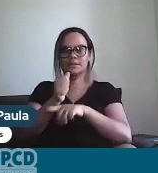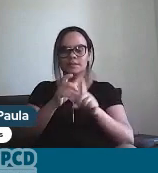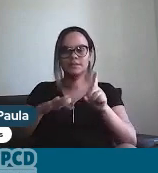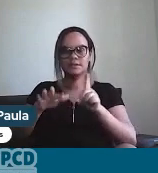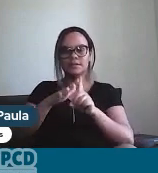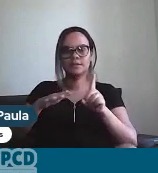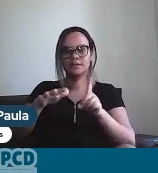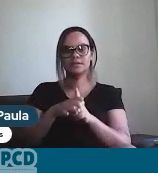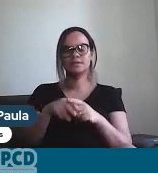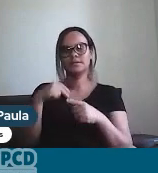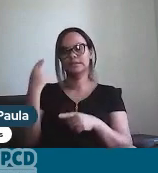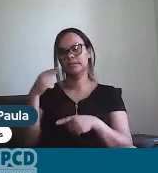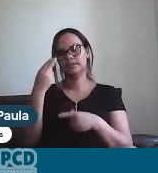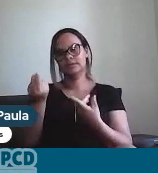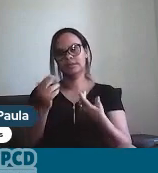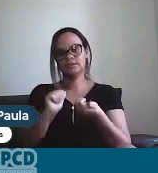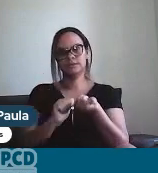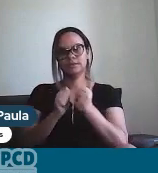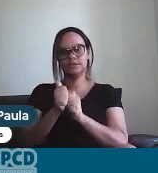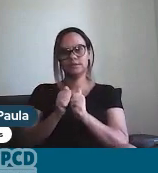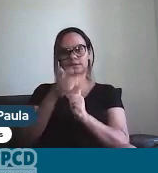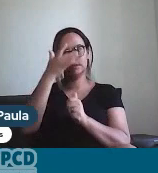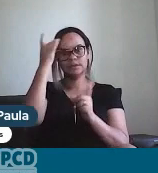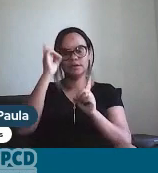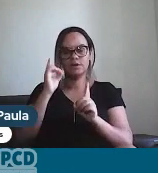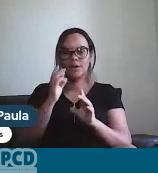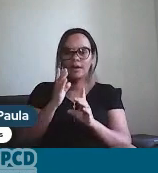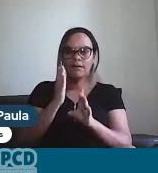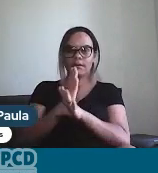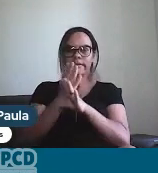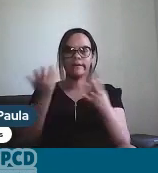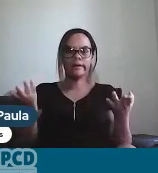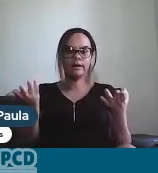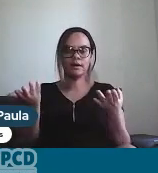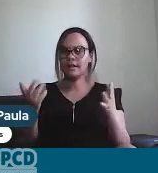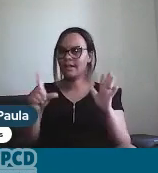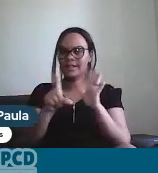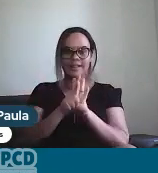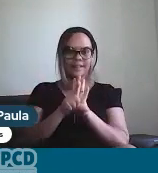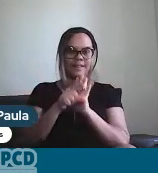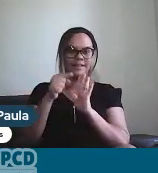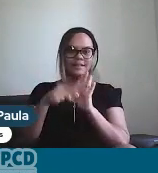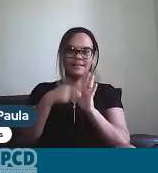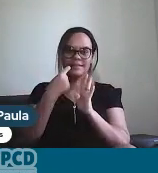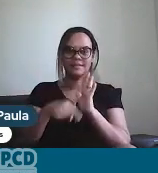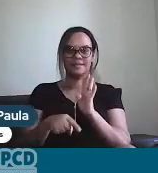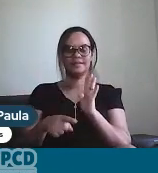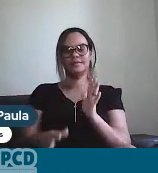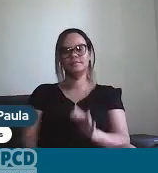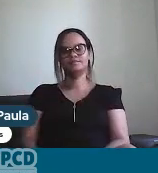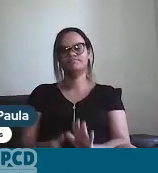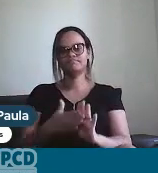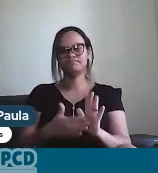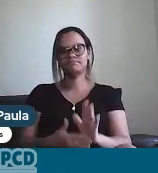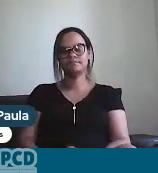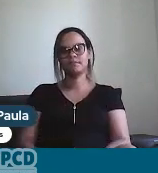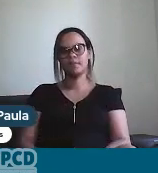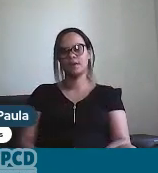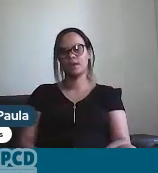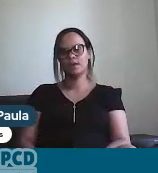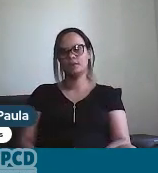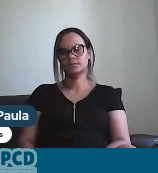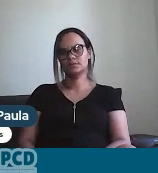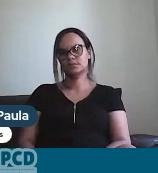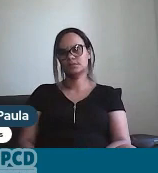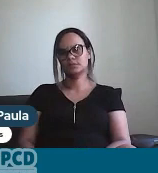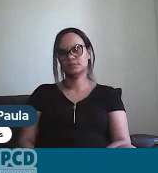Então, não dá para fazer avaliação de deficiência pelo puro diagnóstico, isso é ilegal, é inconstitucional. E está acontecendo muito em função da